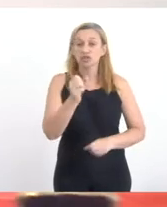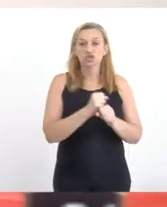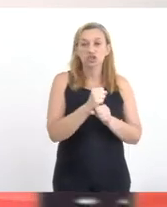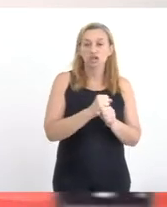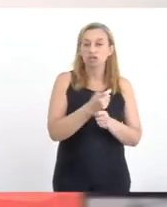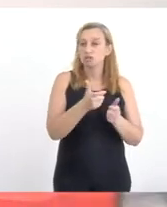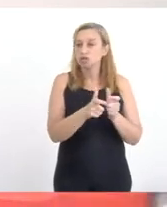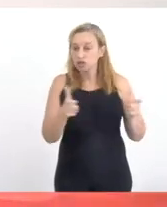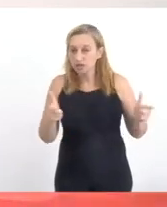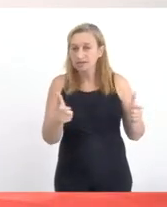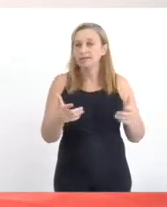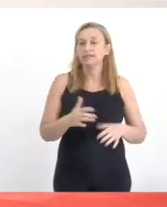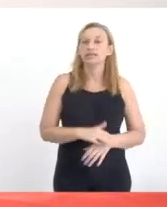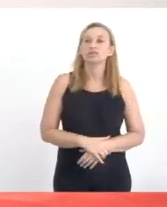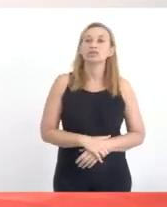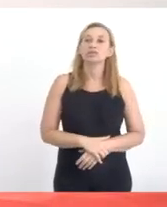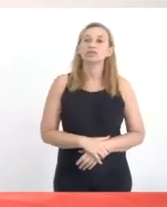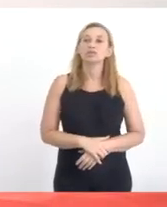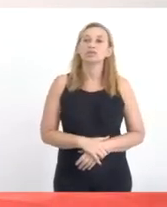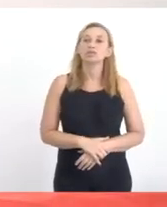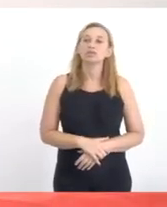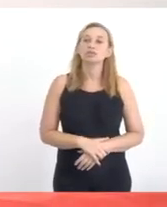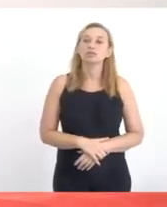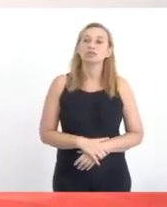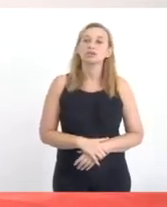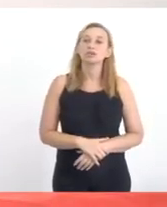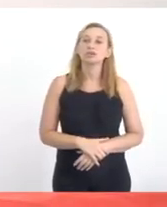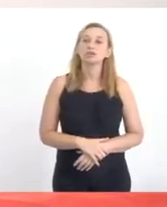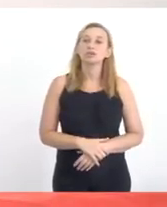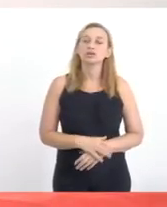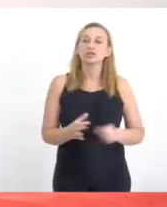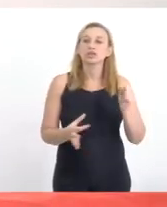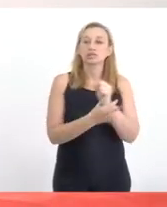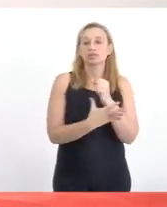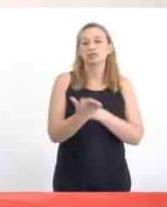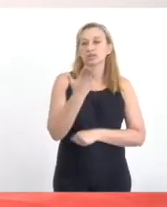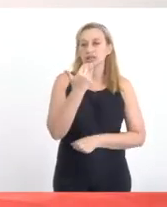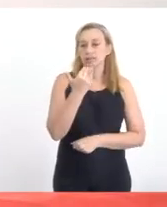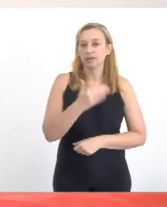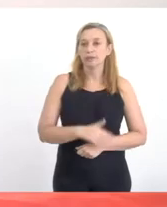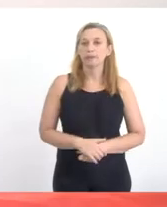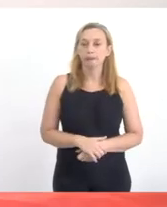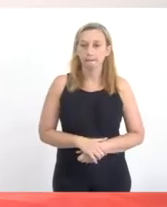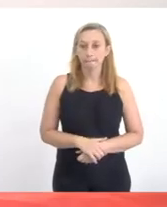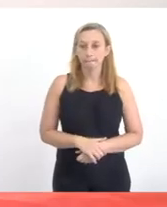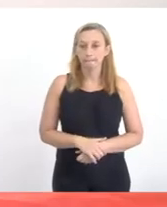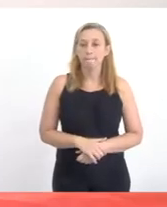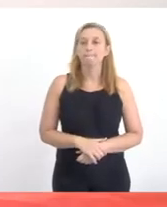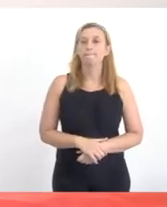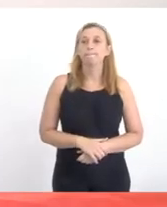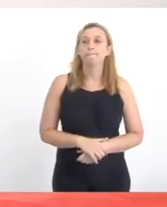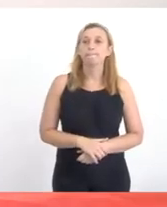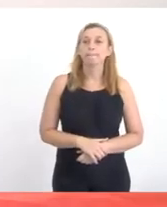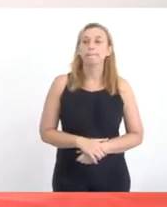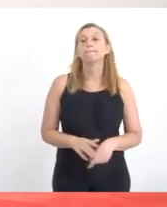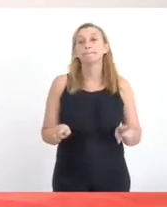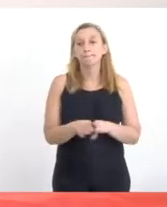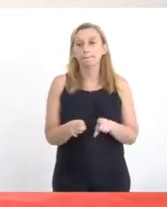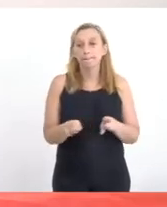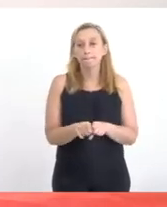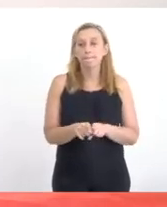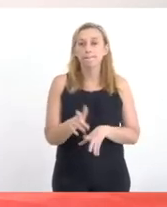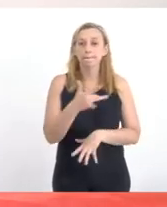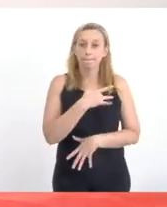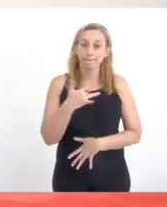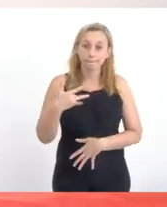enorme significativo o aplicativo no que diz respeito à segurança alimentar EA segurança alimentar é também